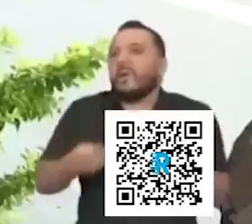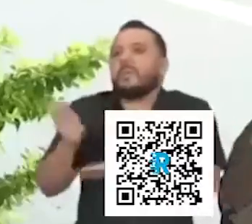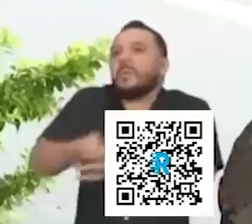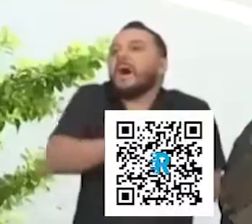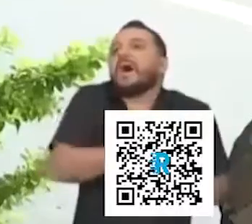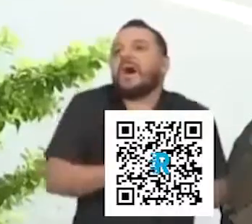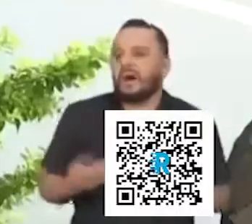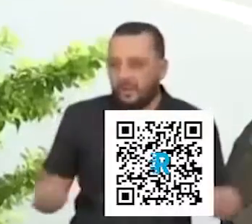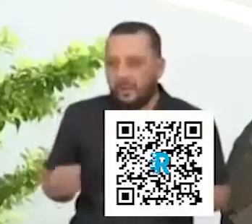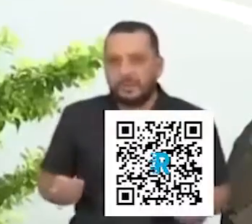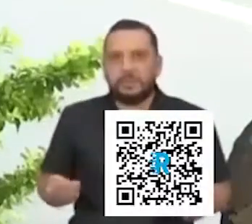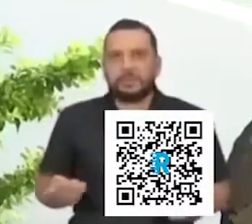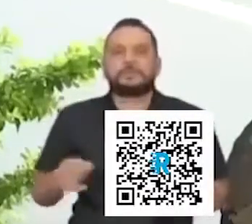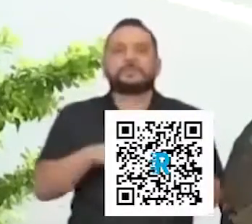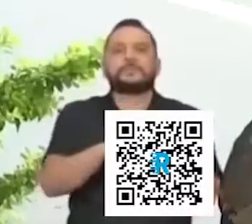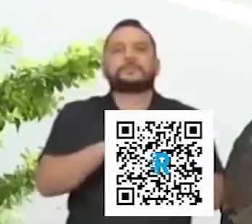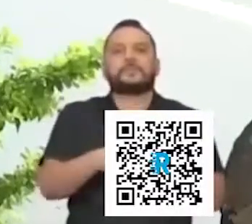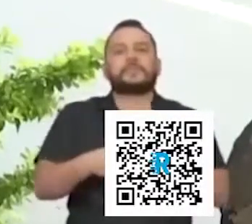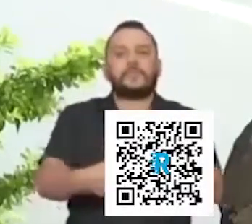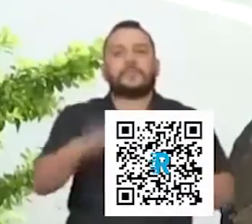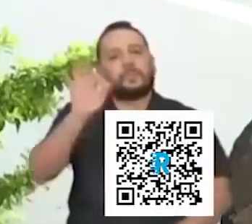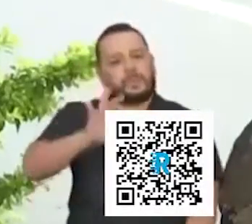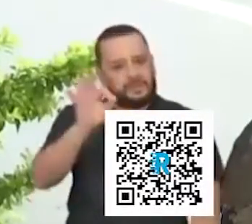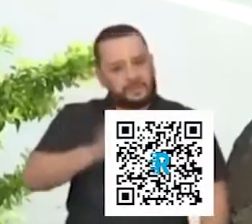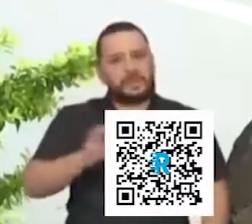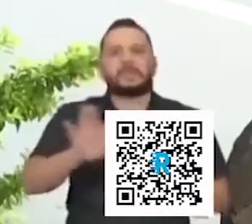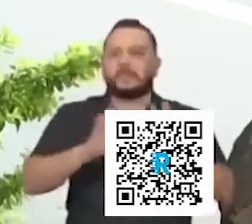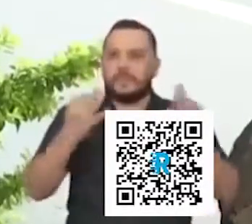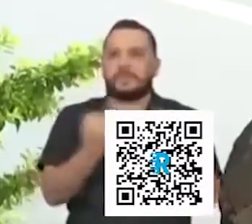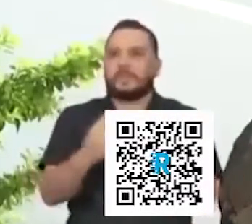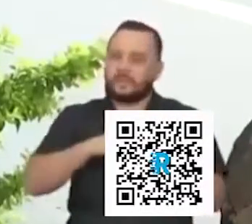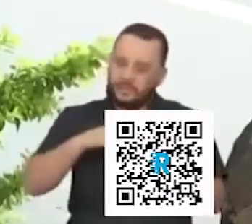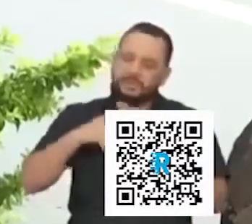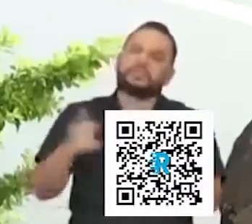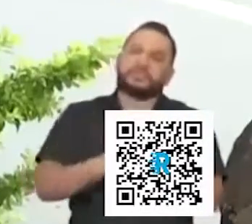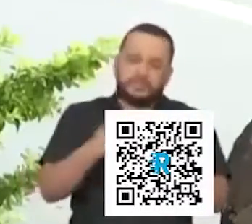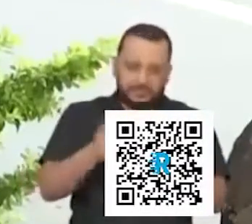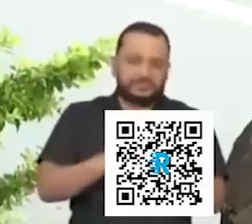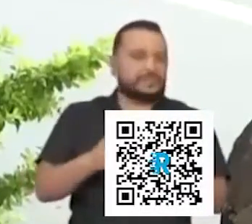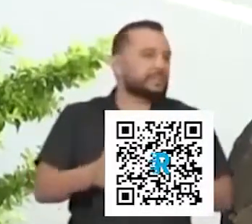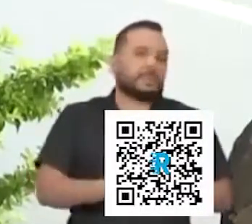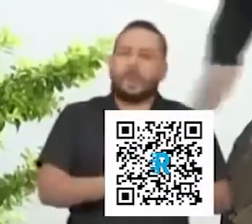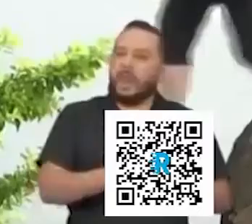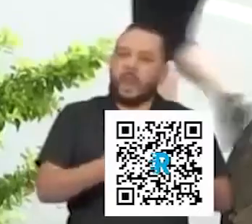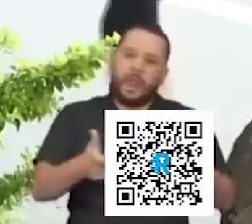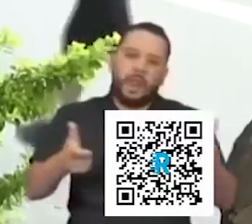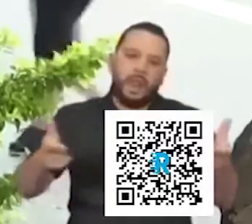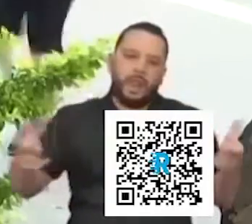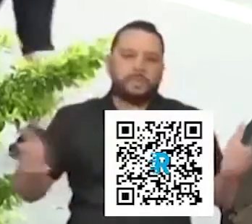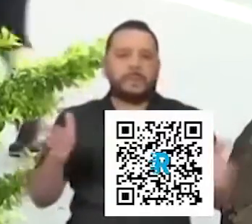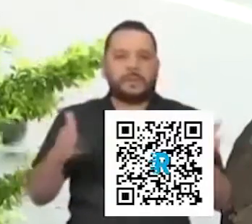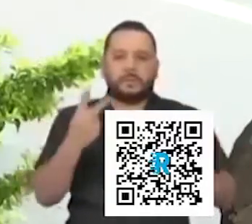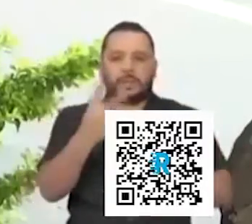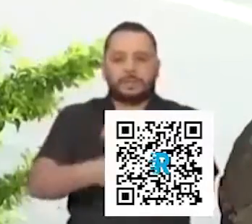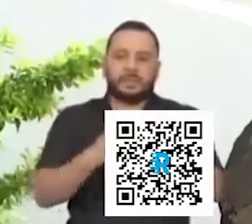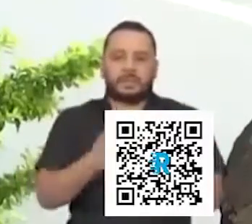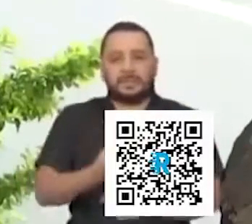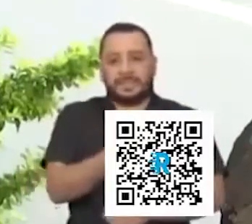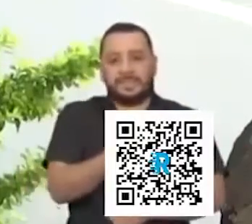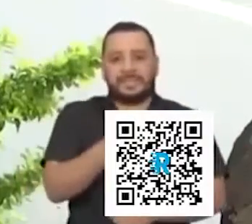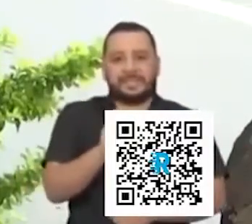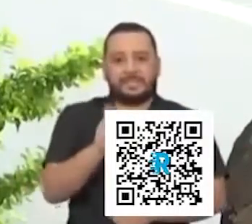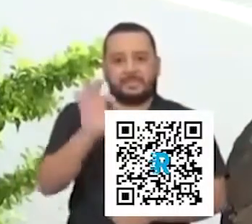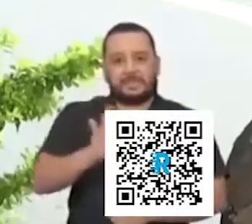A mesma pesquisa ainda mostrou que o percentual de famílias com dívidas é o maior dos últimos 2 anos,